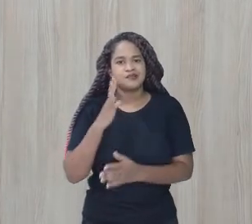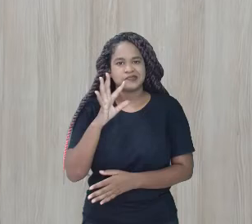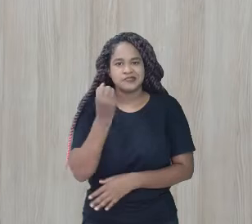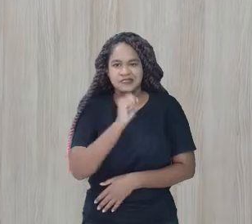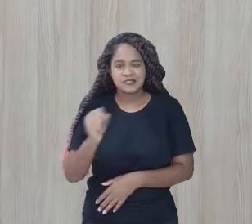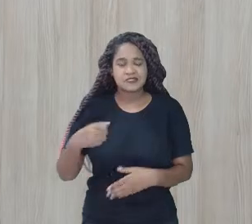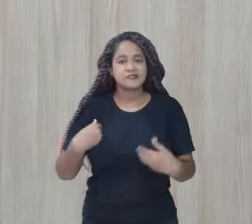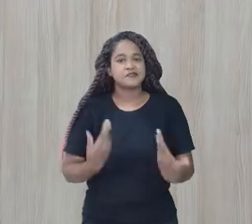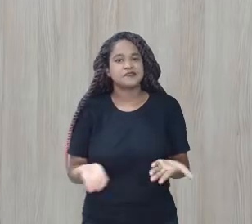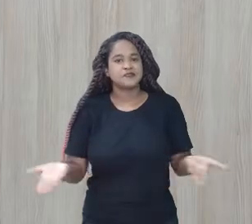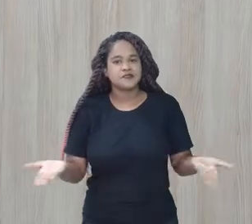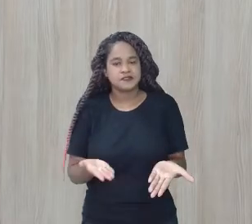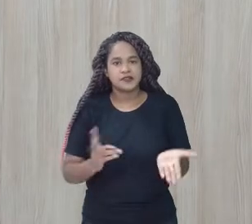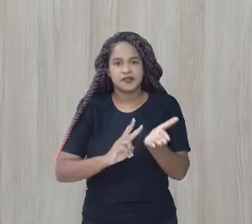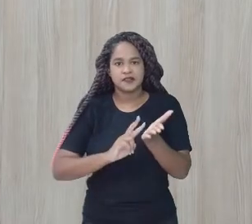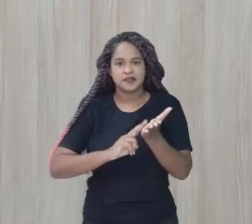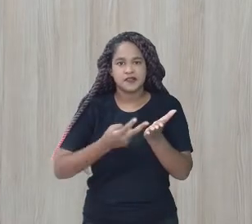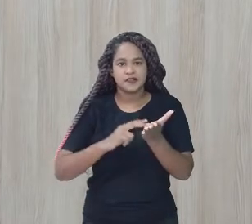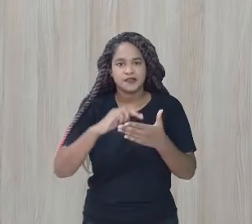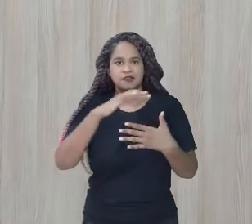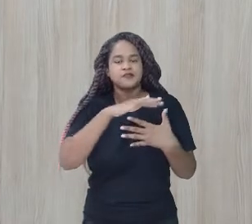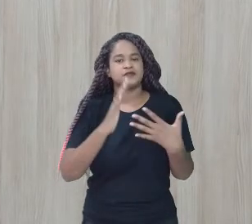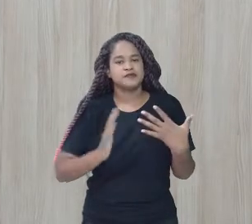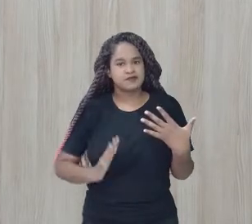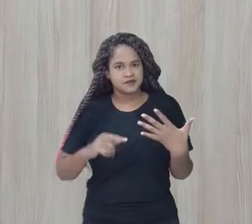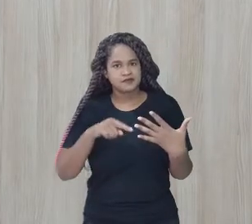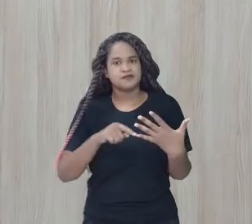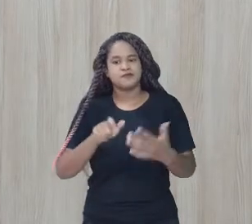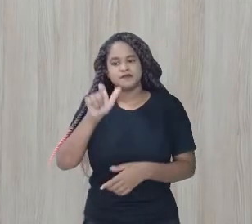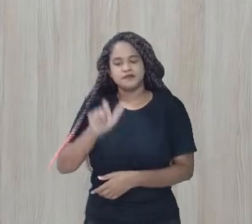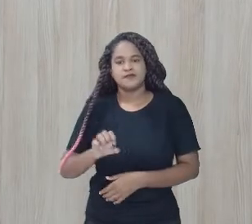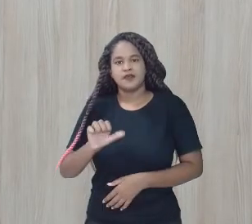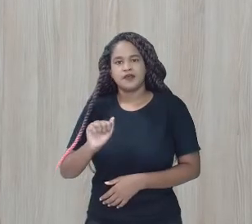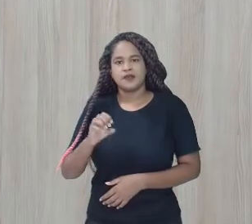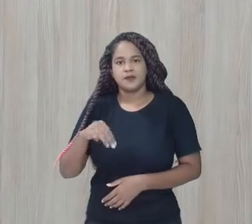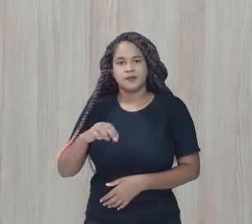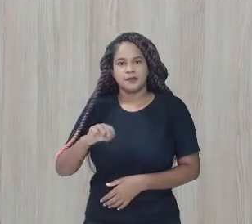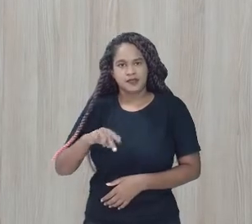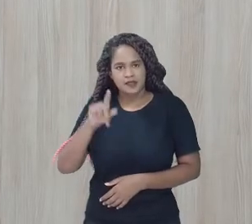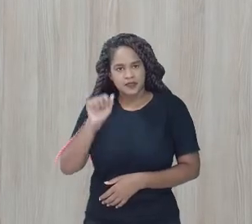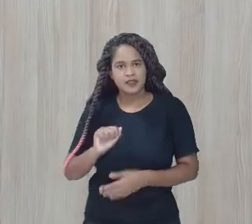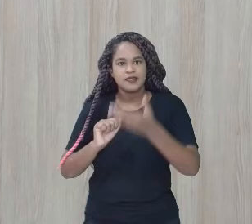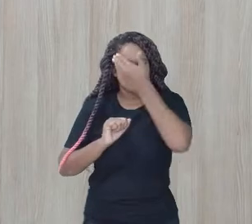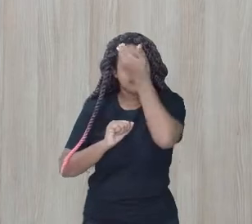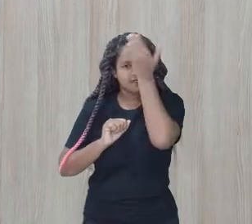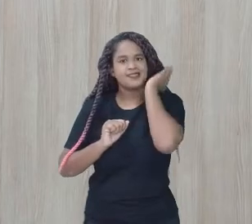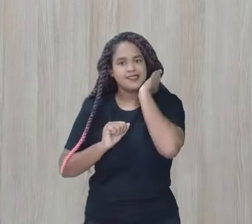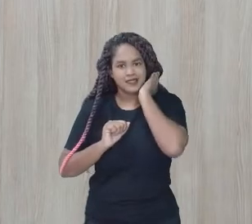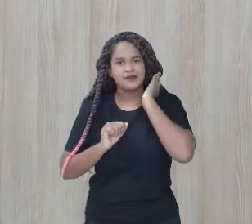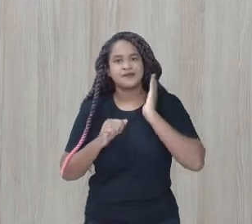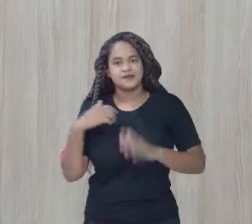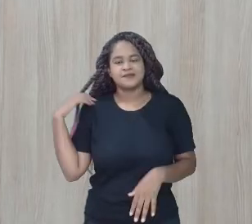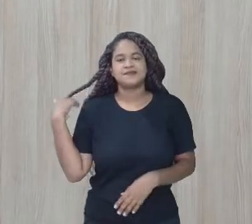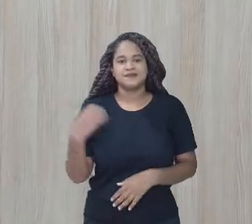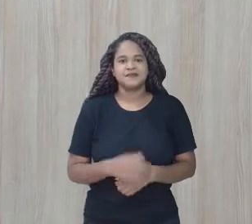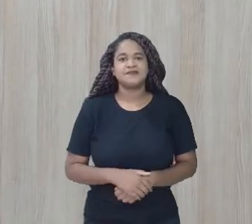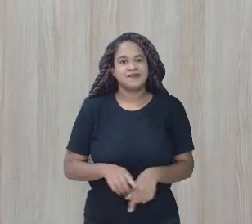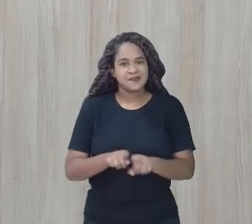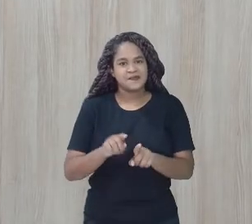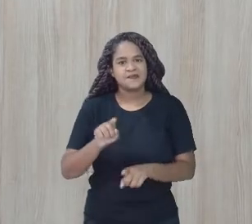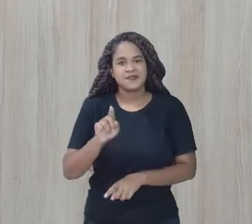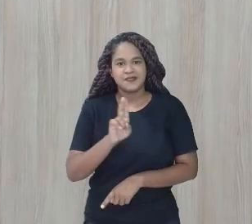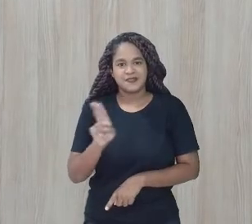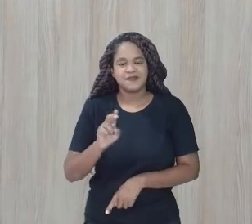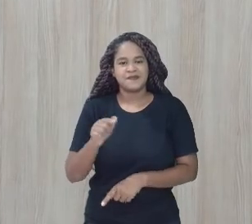está comigo aqui fazendo a tradução simultânea para a língua brasileira de sinais é a querida Amanda, né, mais carinhosamente chamada de